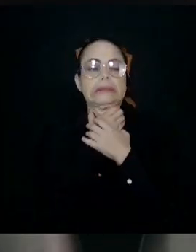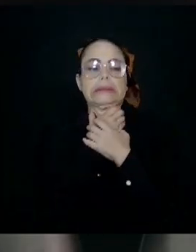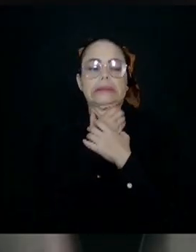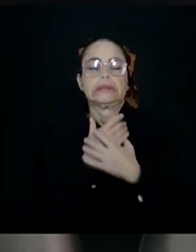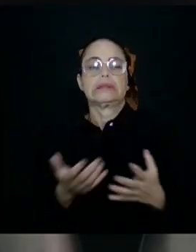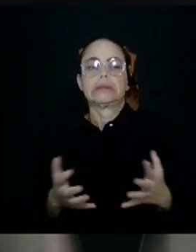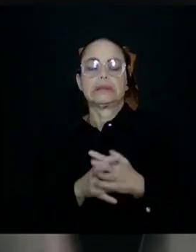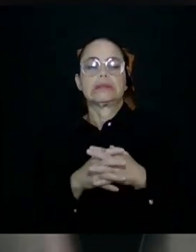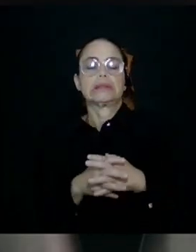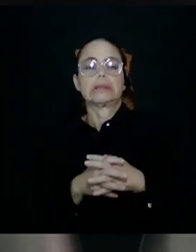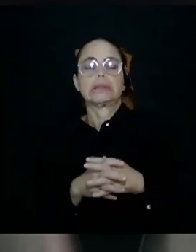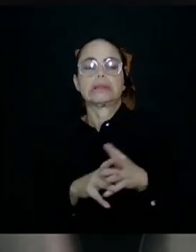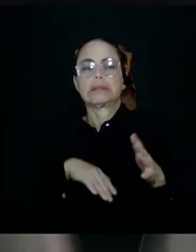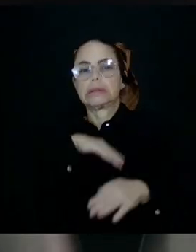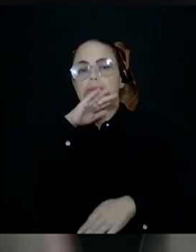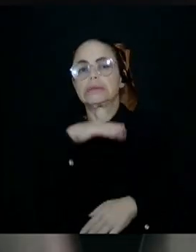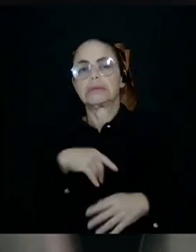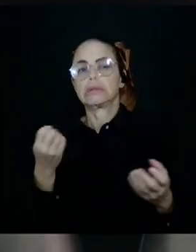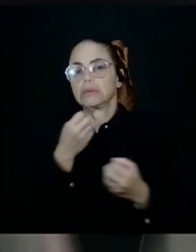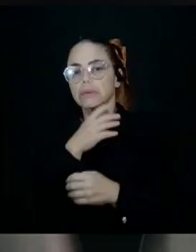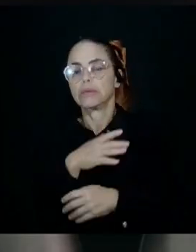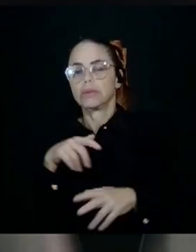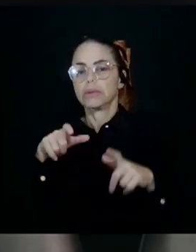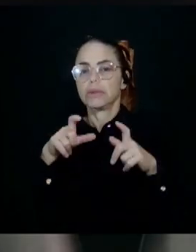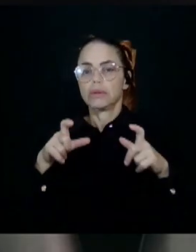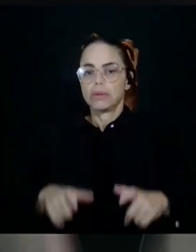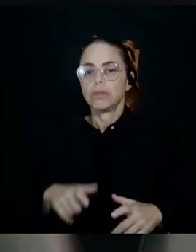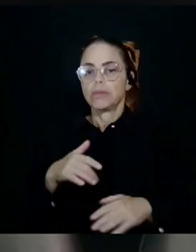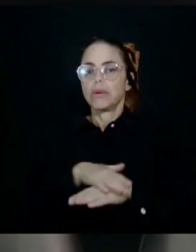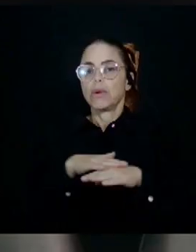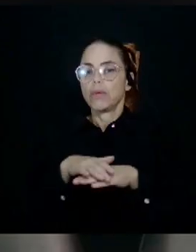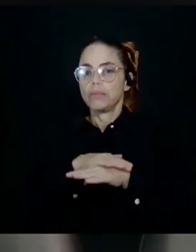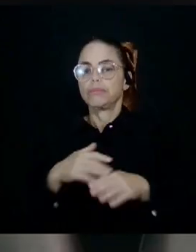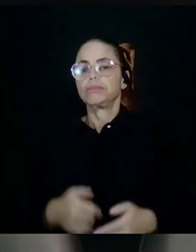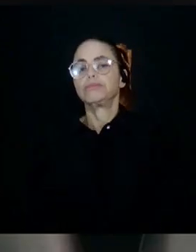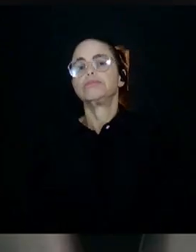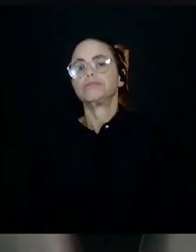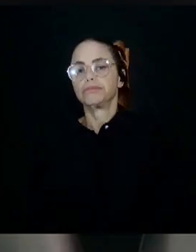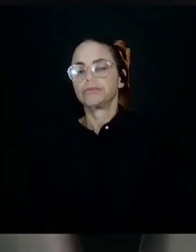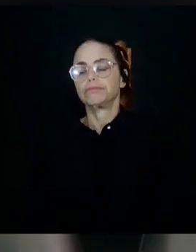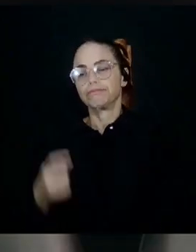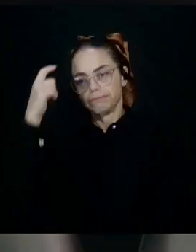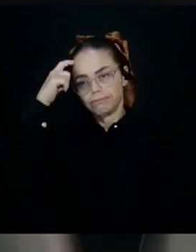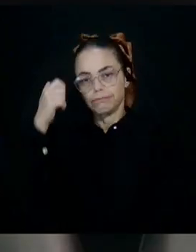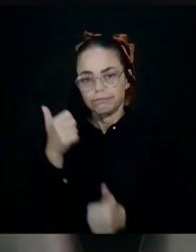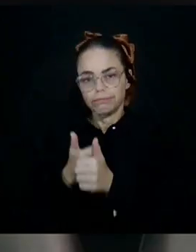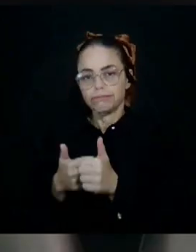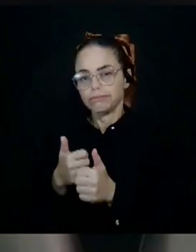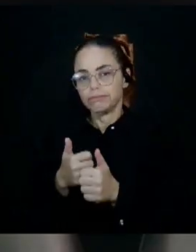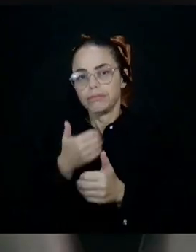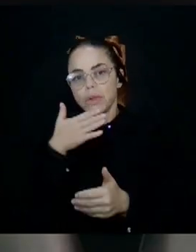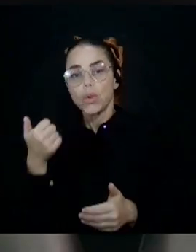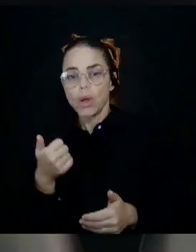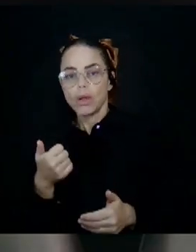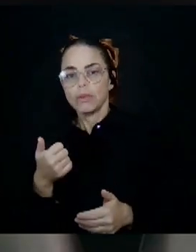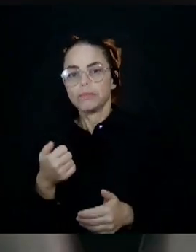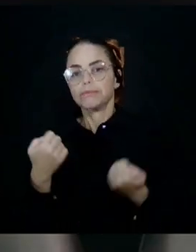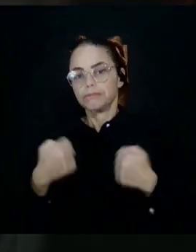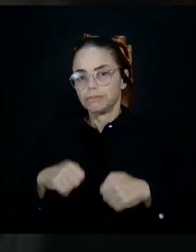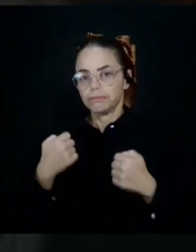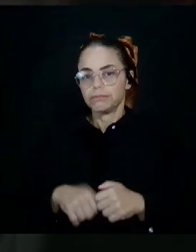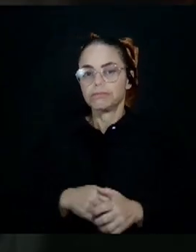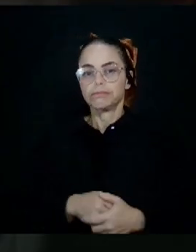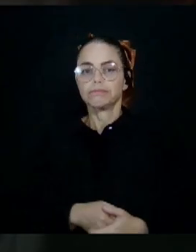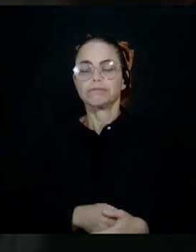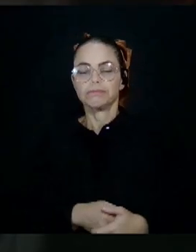tem esse espaço para falar sobre isso, né? Para a gente repensar se a gente precisa mesmo caber nessas caixinhas. E